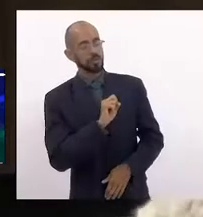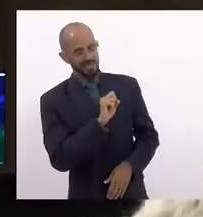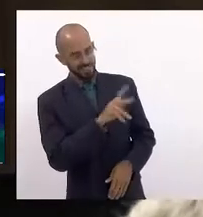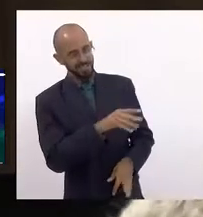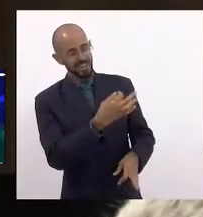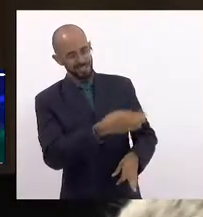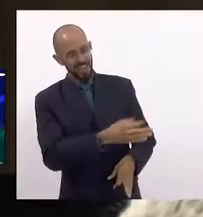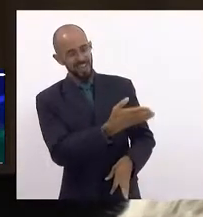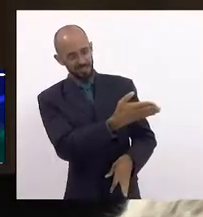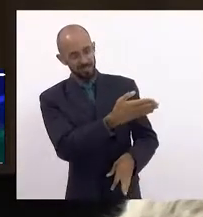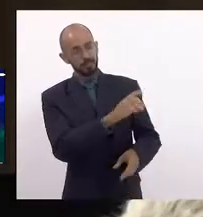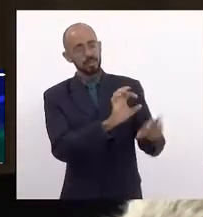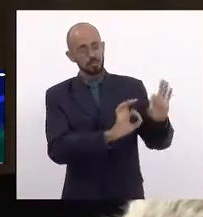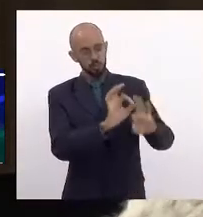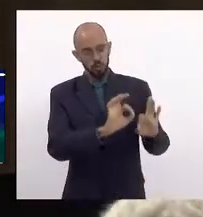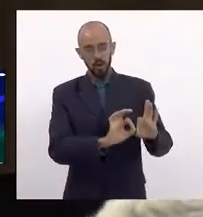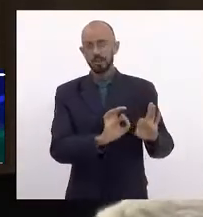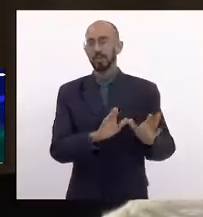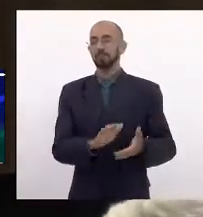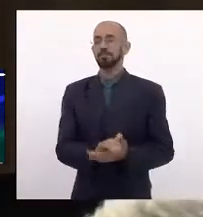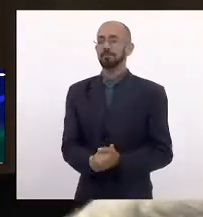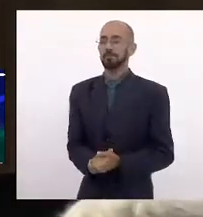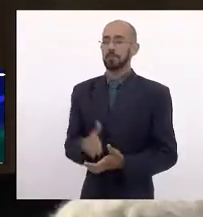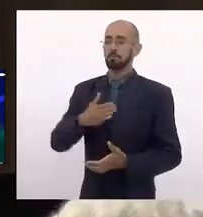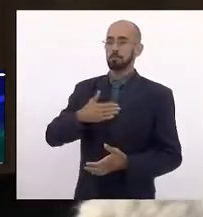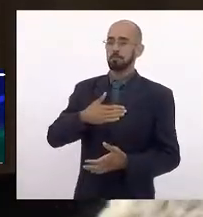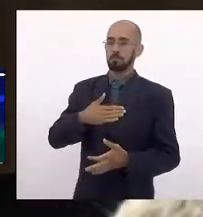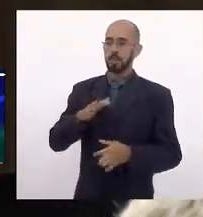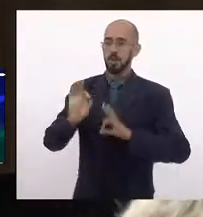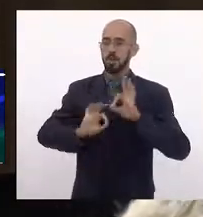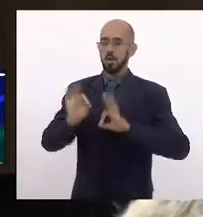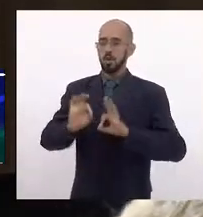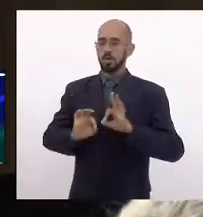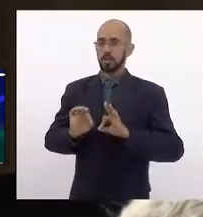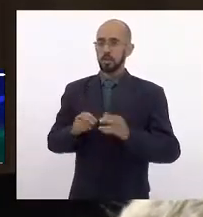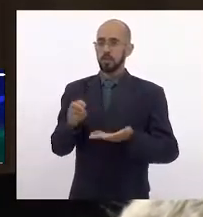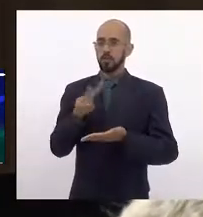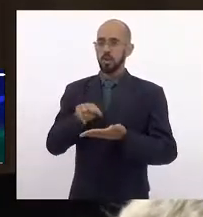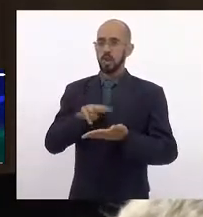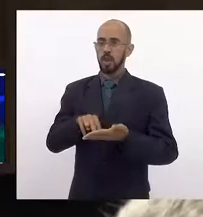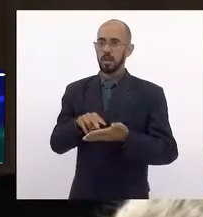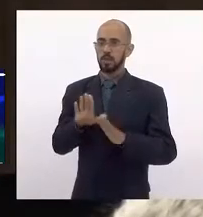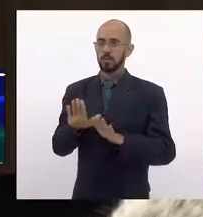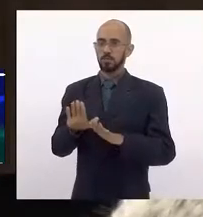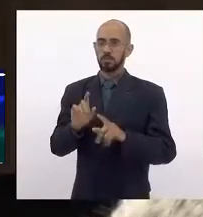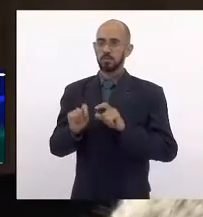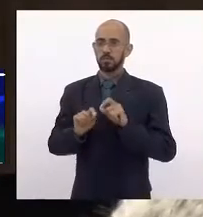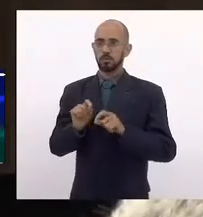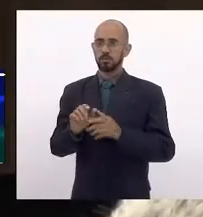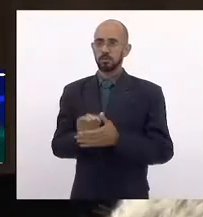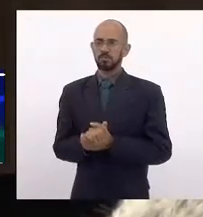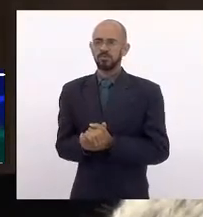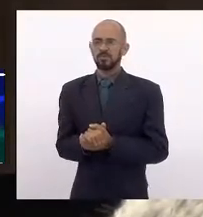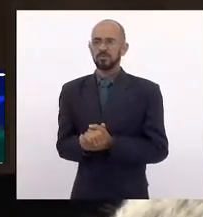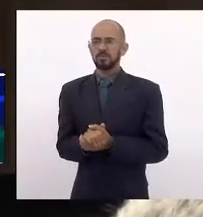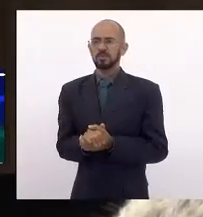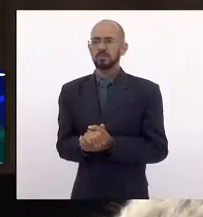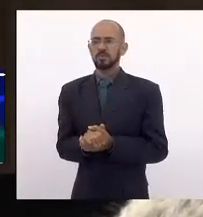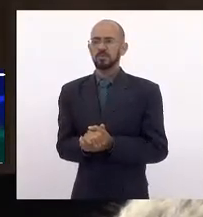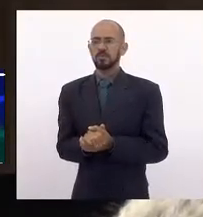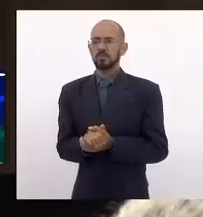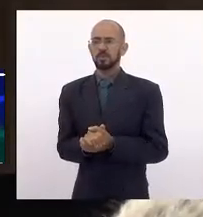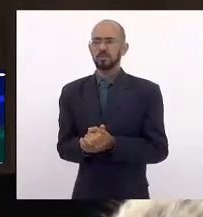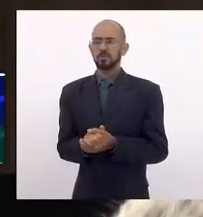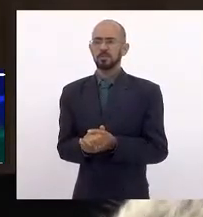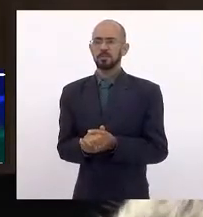perfeitamente a minha questão de ordem seu presente eu vou ler aqui antes por aí deixa aquilo que quer discutiu nos